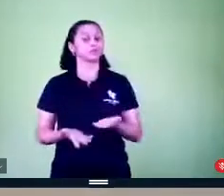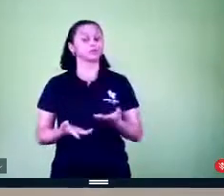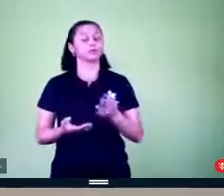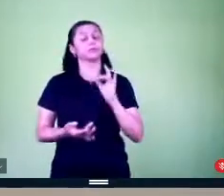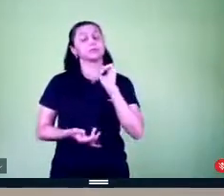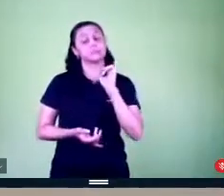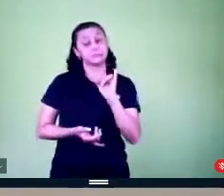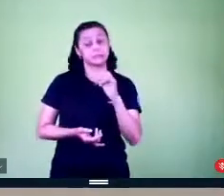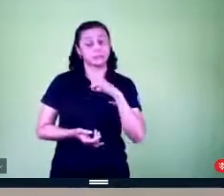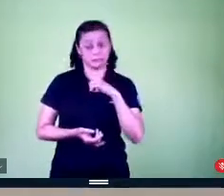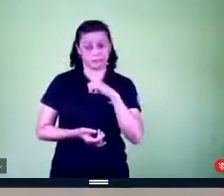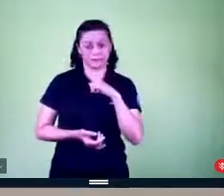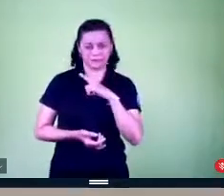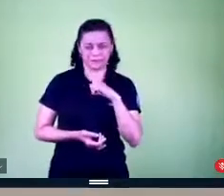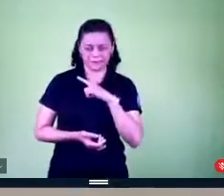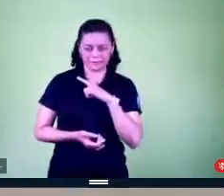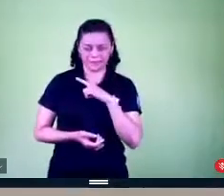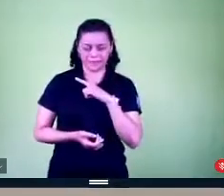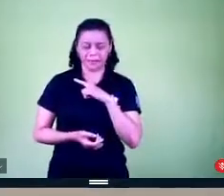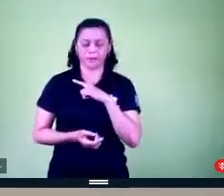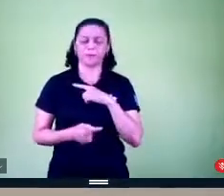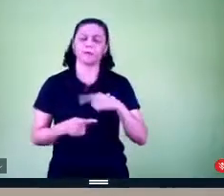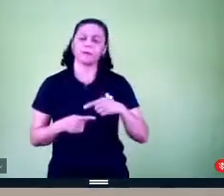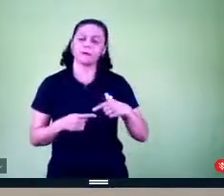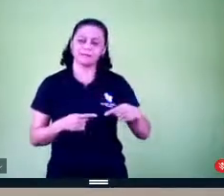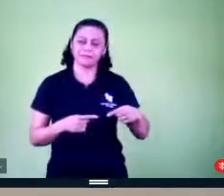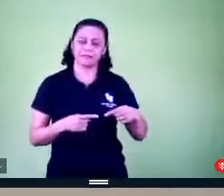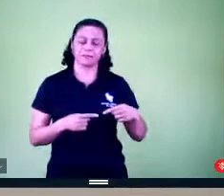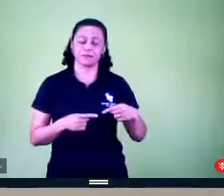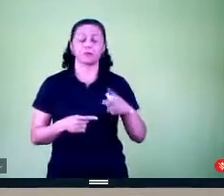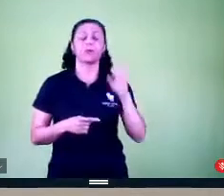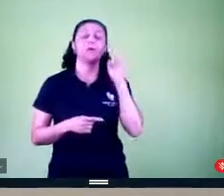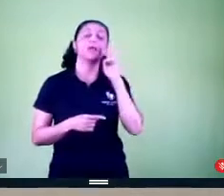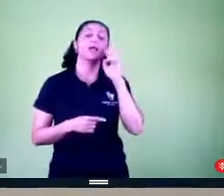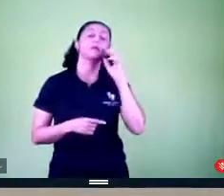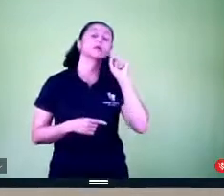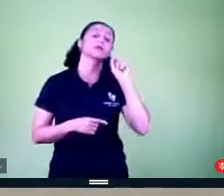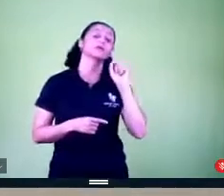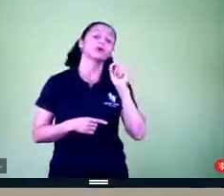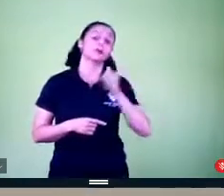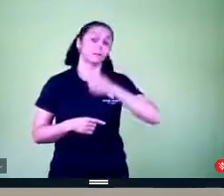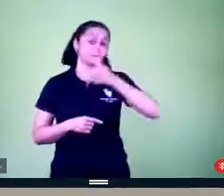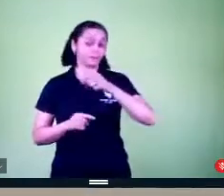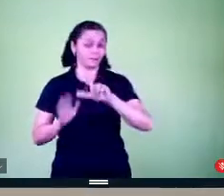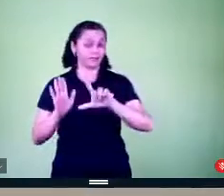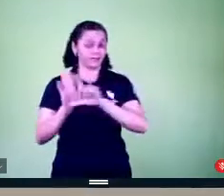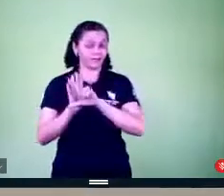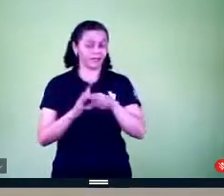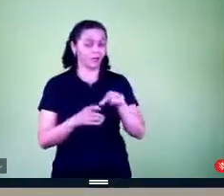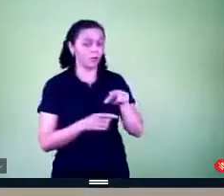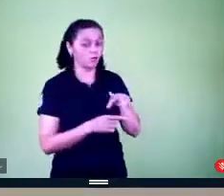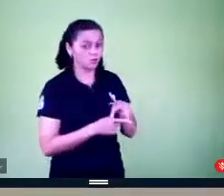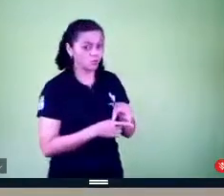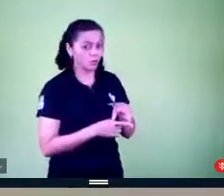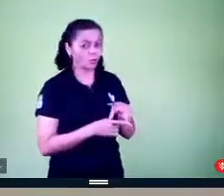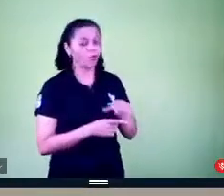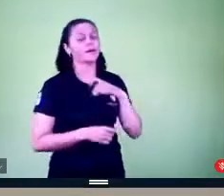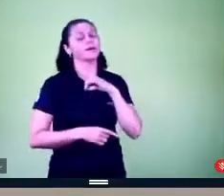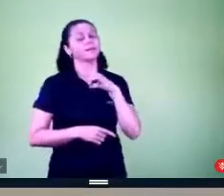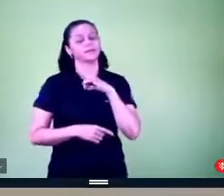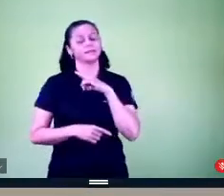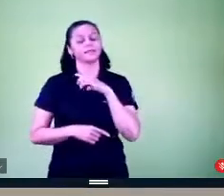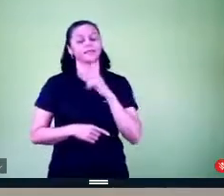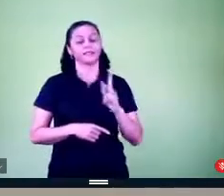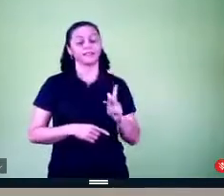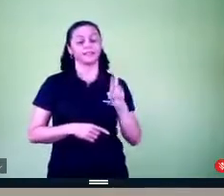resistor, lembrando da primeira lei de Ohm, eu tenho a tensão, que eu descobri aqui, vou calcular